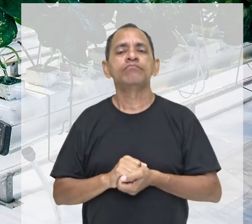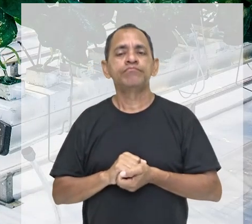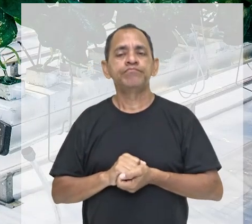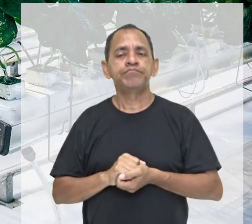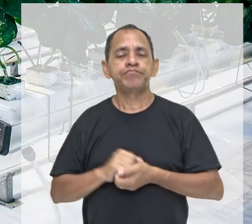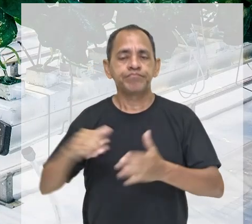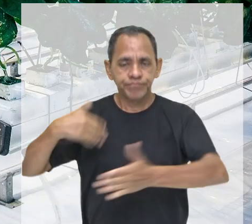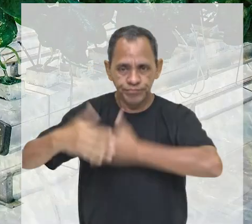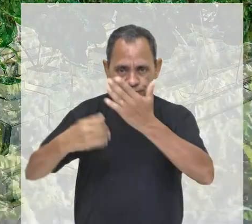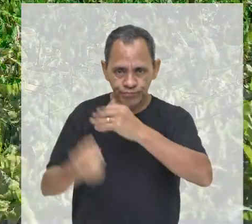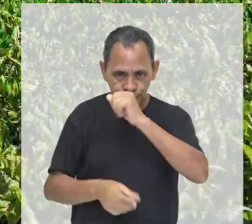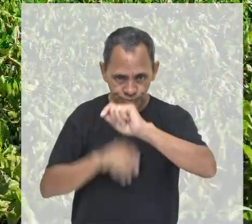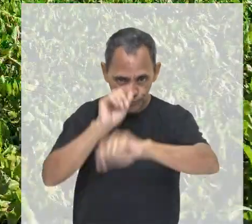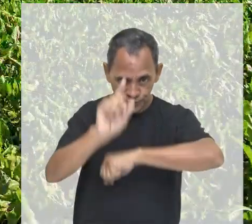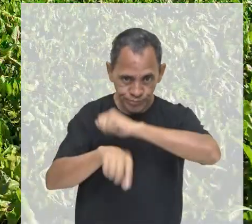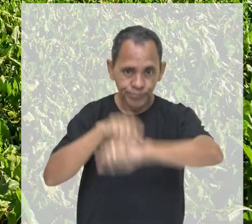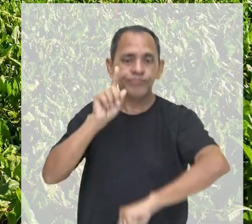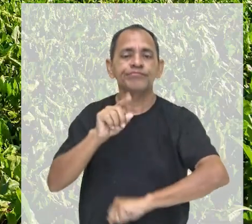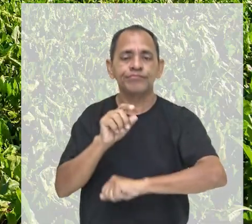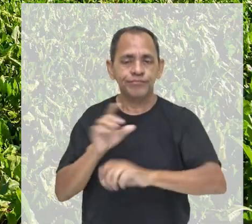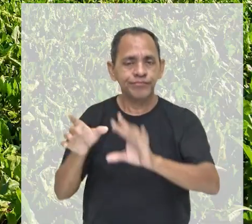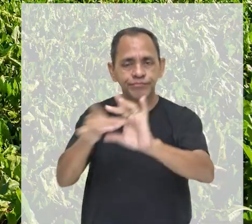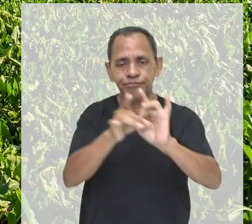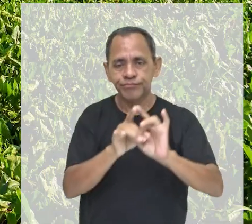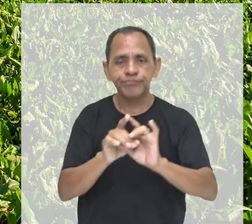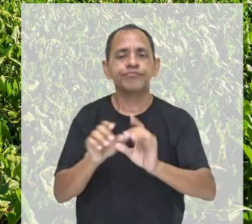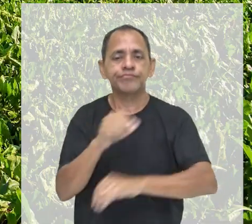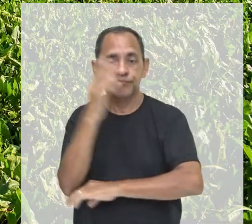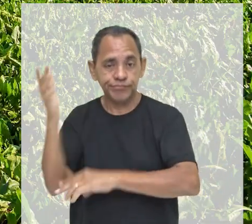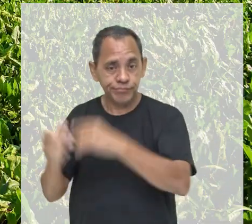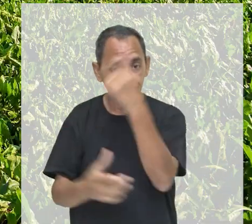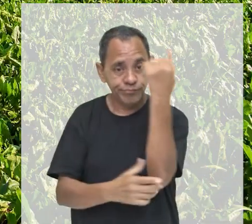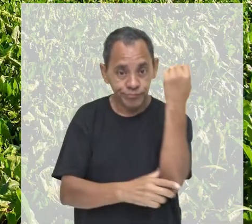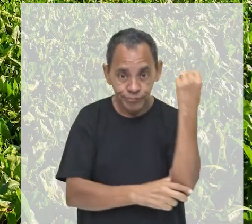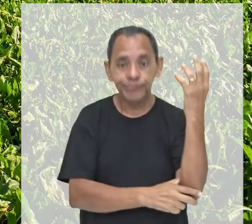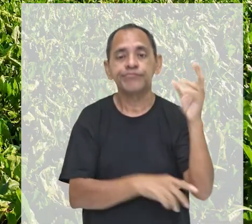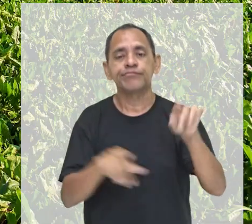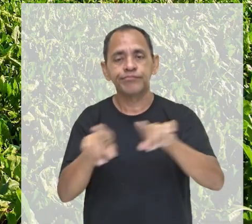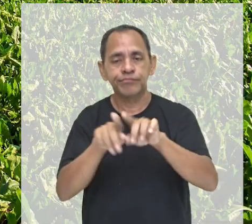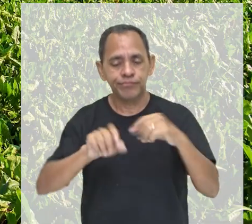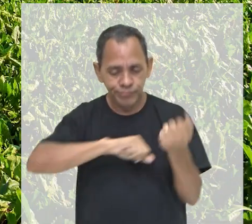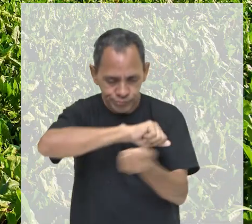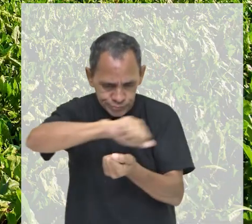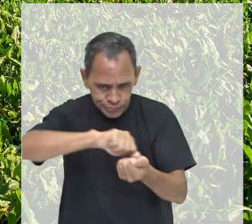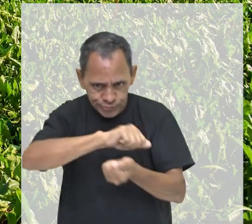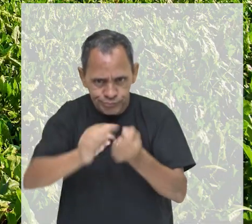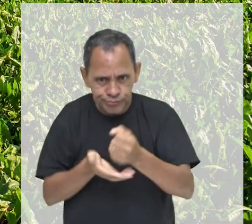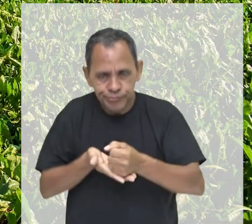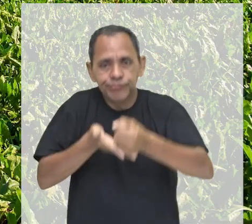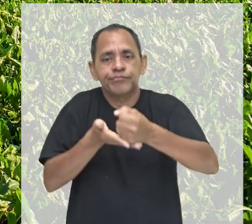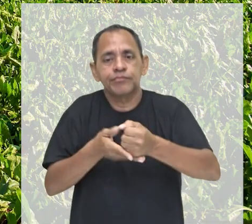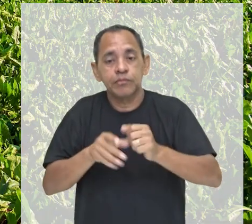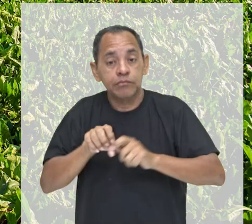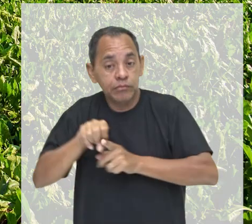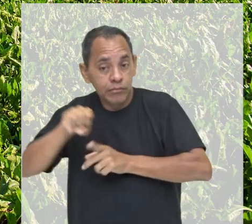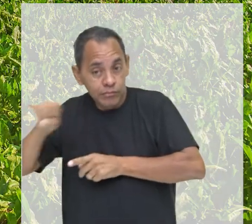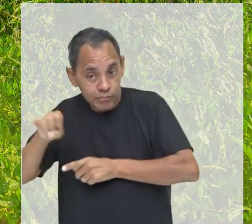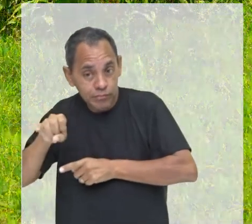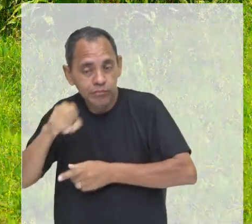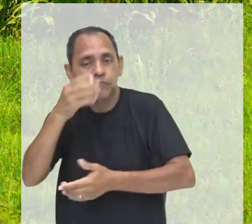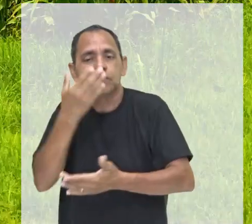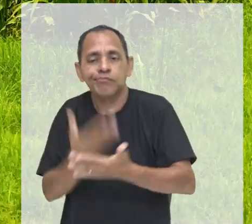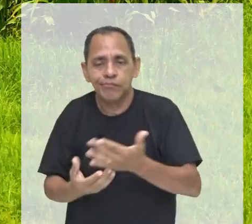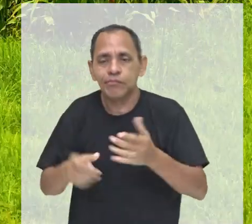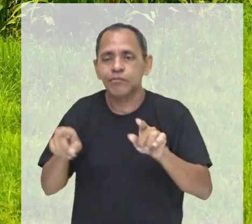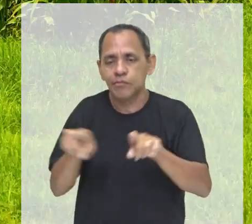natureza, meio ambiente, a sua sustentabilidade. Porque se a gente acabar com isso agora, daqui a pouco não tem mais. Então, também temos